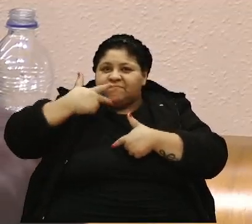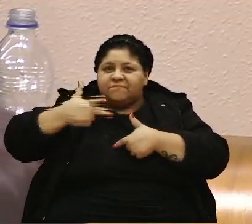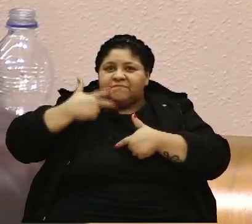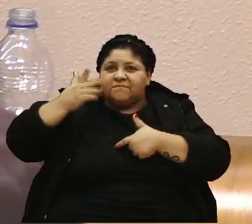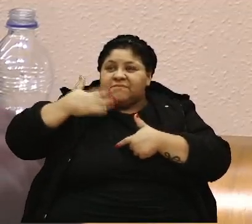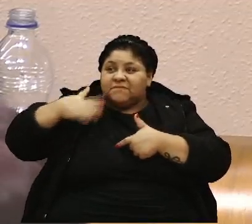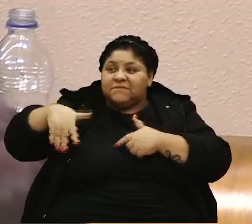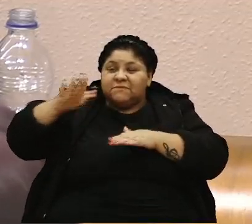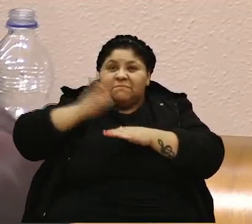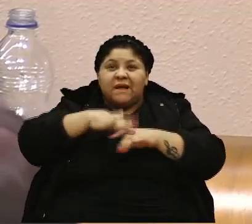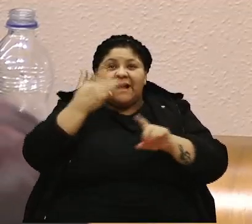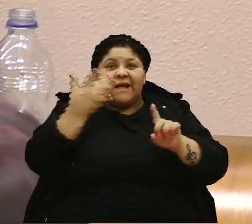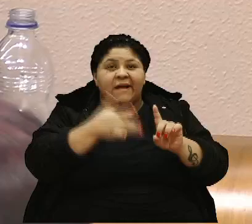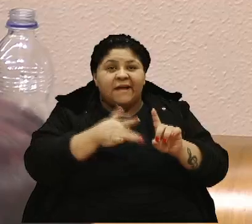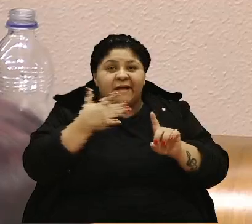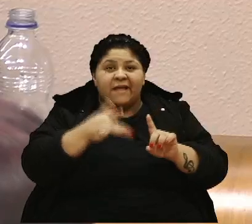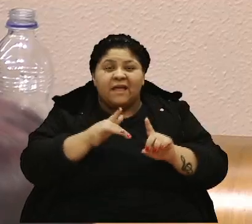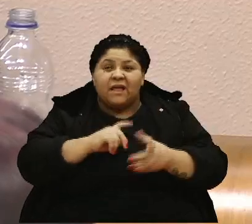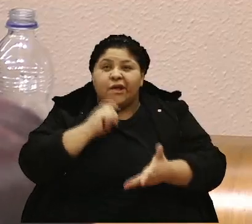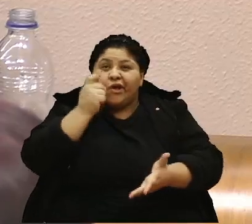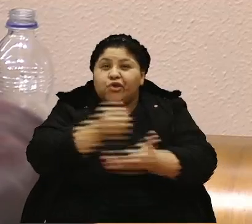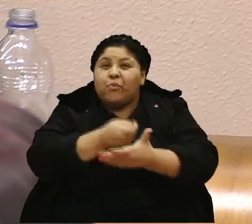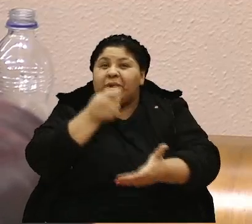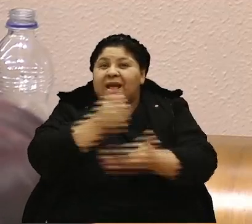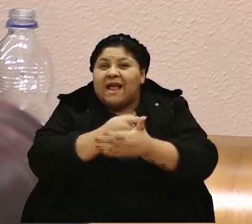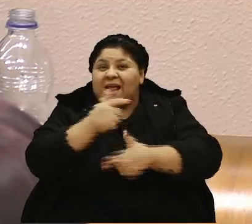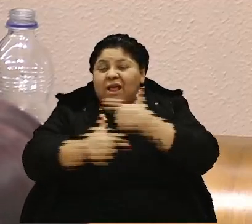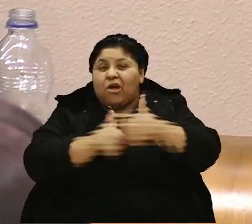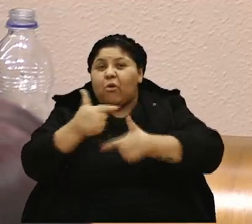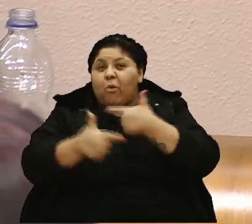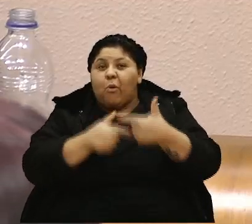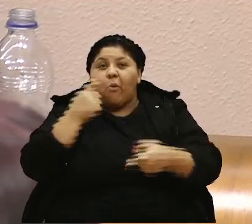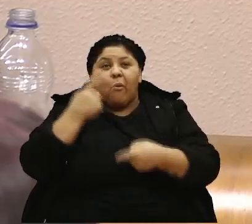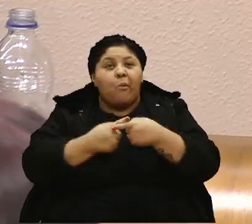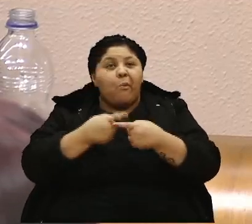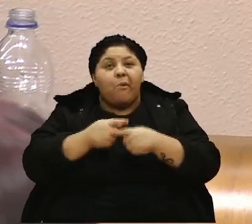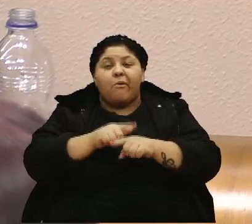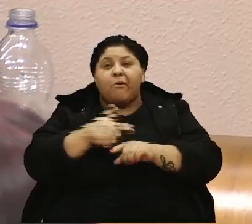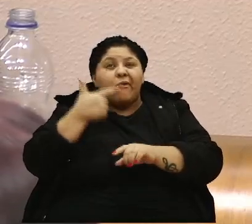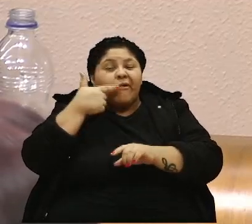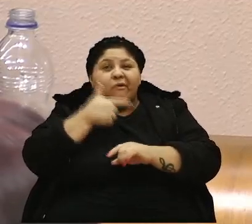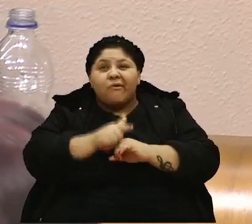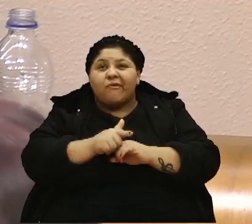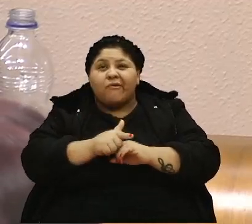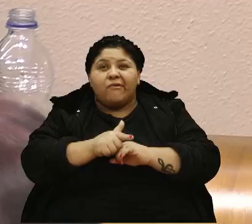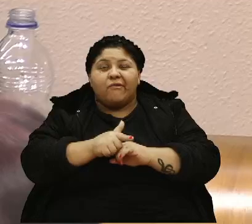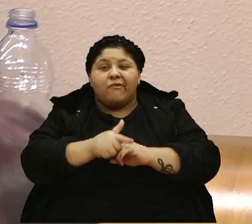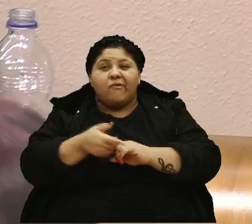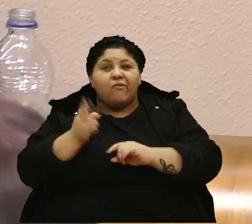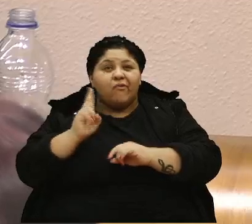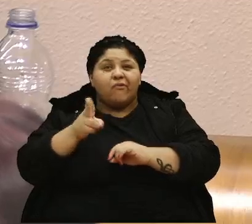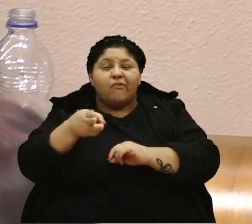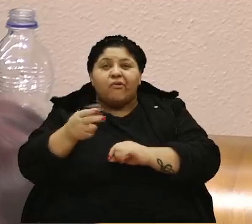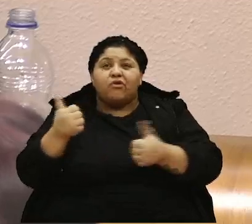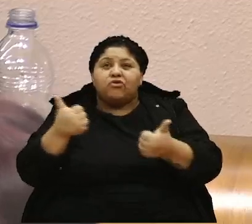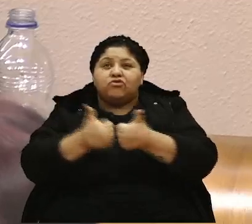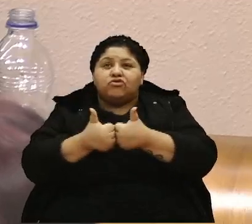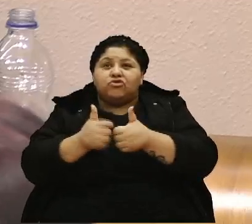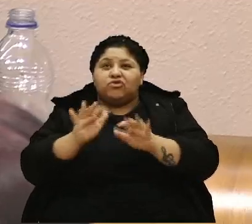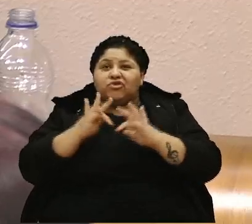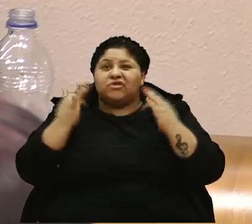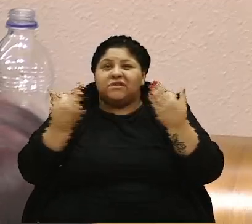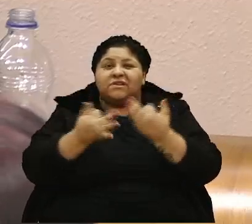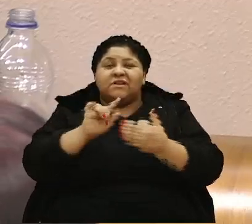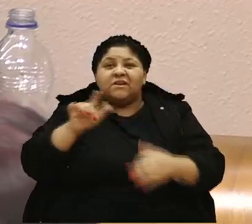mais vulneráveis, que são obrigadas a trabalhar, porque senão elas não conseguem, né, se manter e junto com a sua família. Não